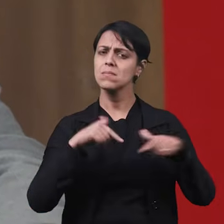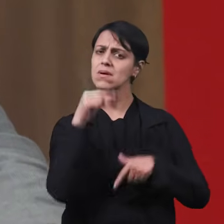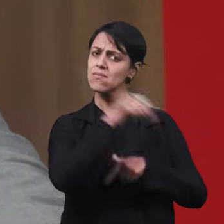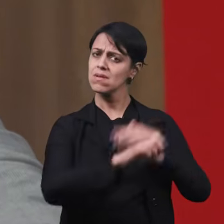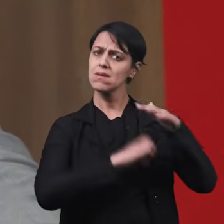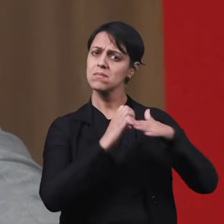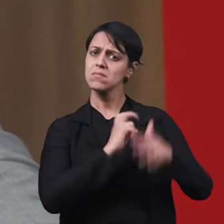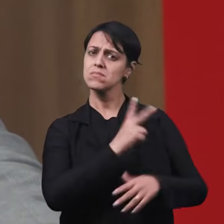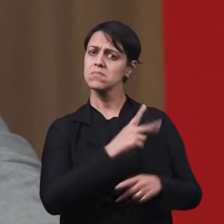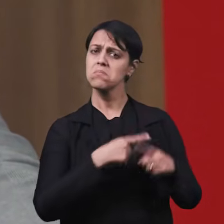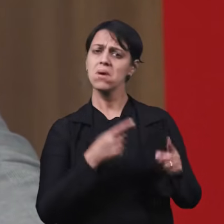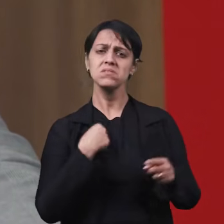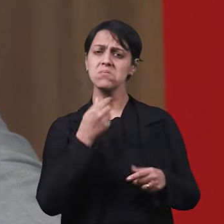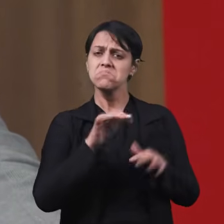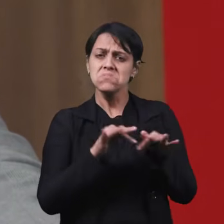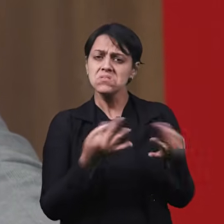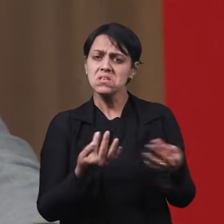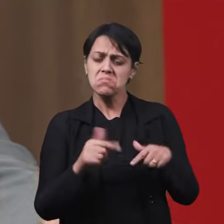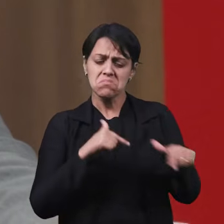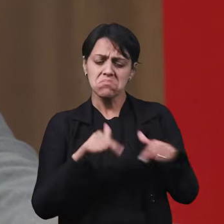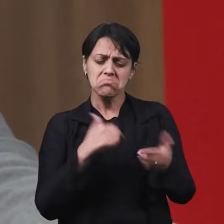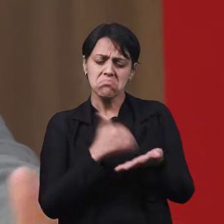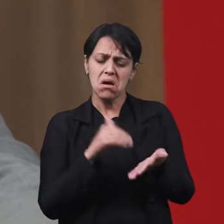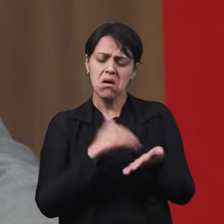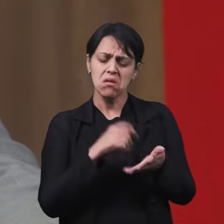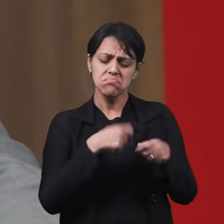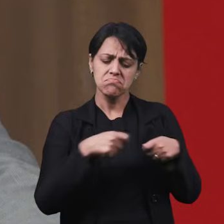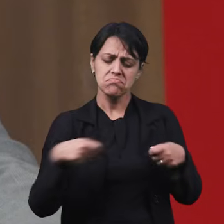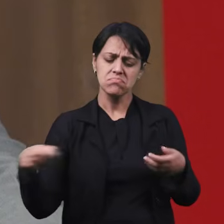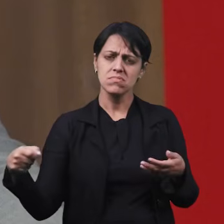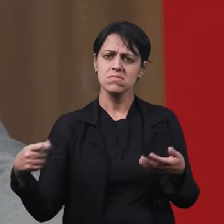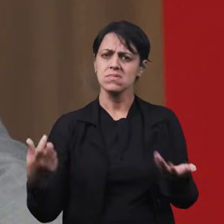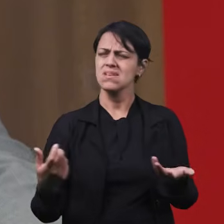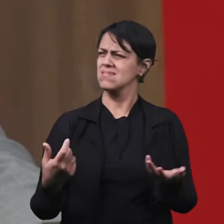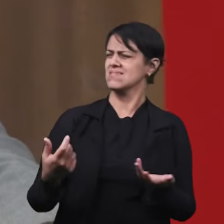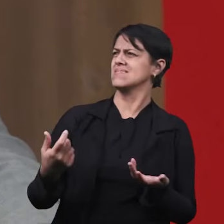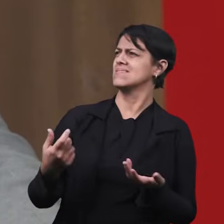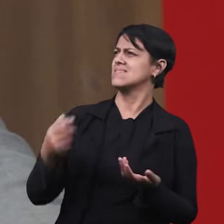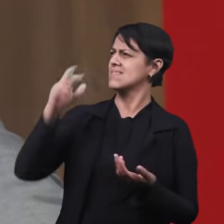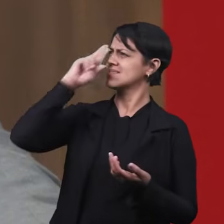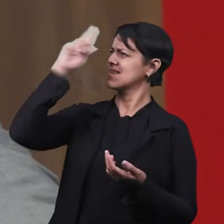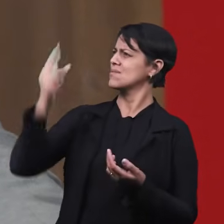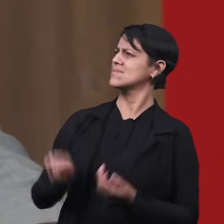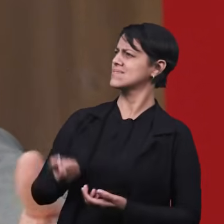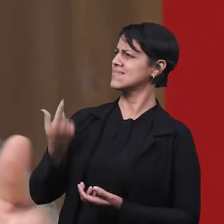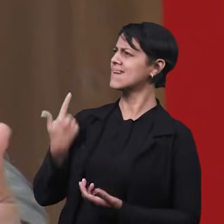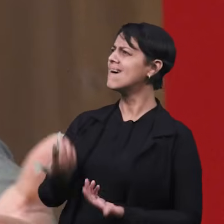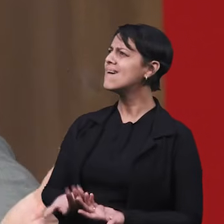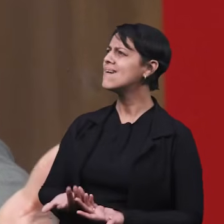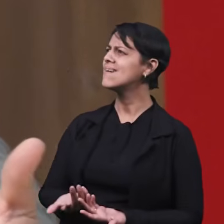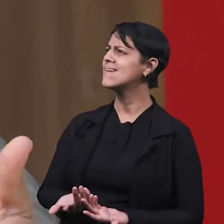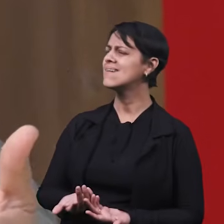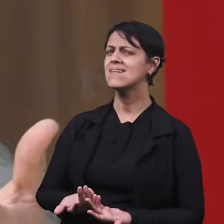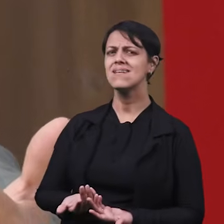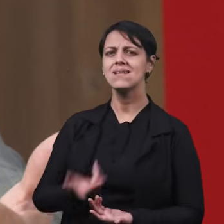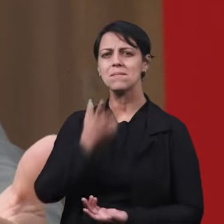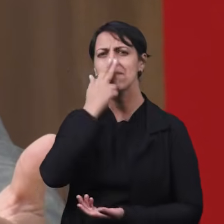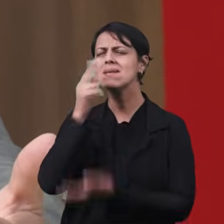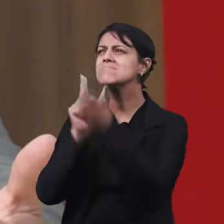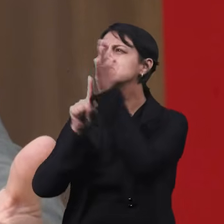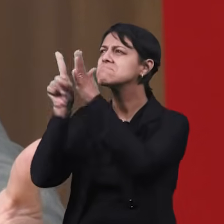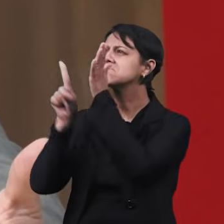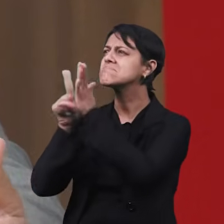era um escriturário. Eu falei, Senhor, o que é isso? Eu acabei de chegar. A gente vai perguntando, a gente vai